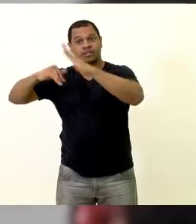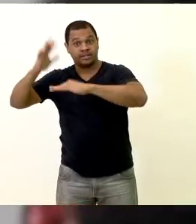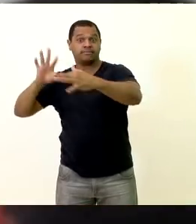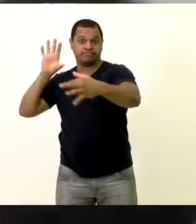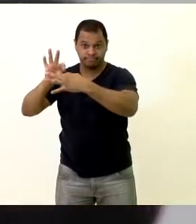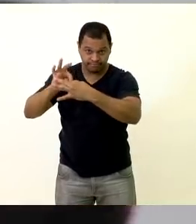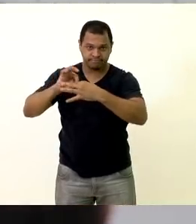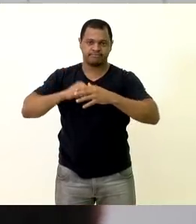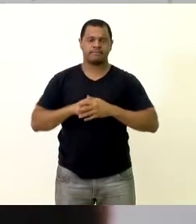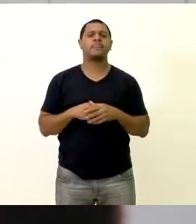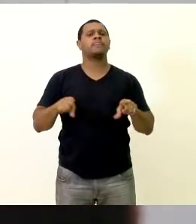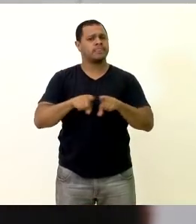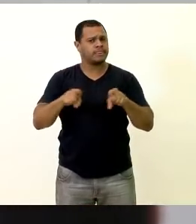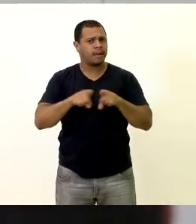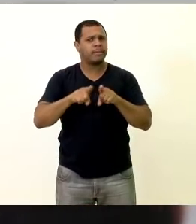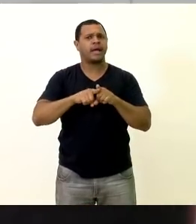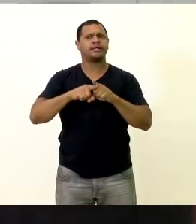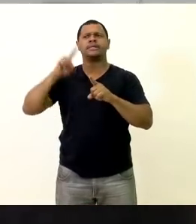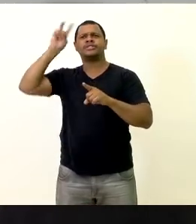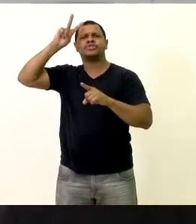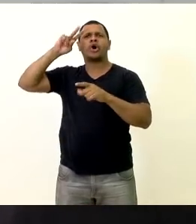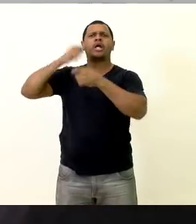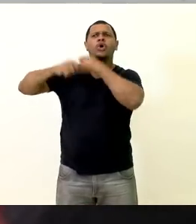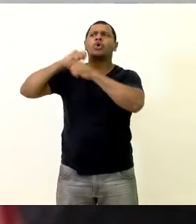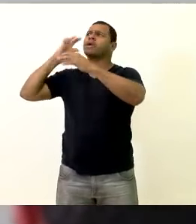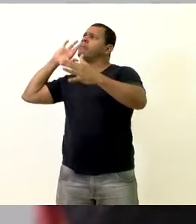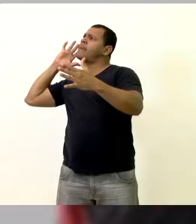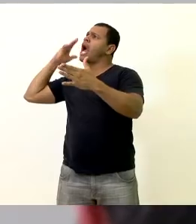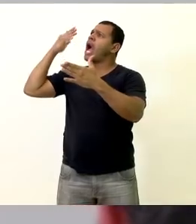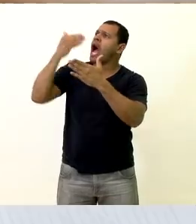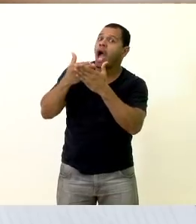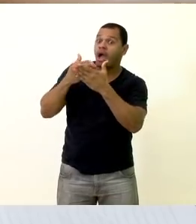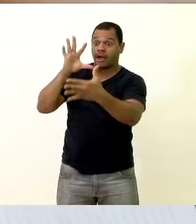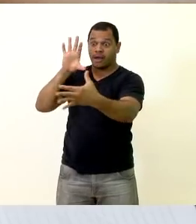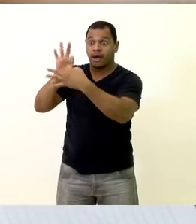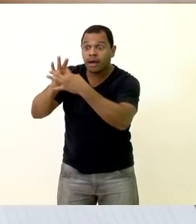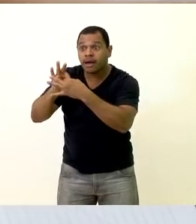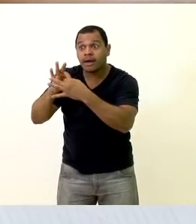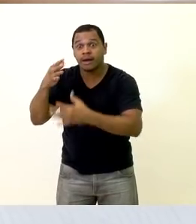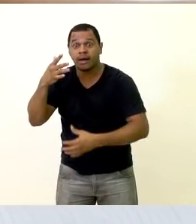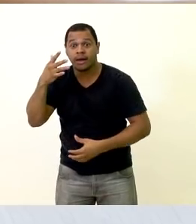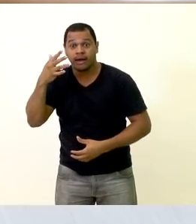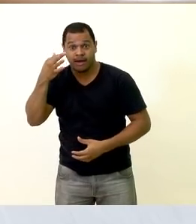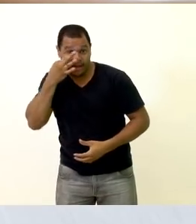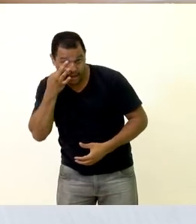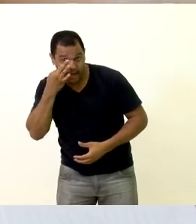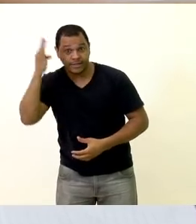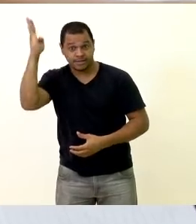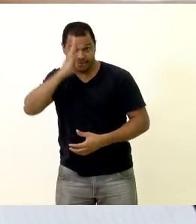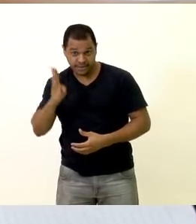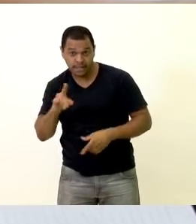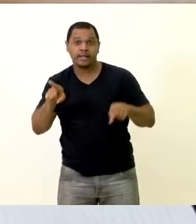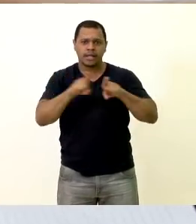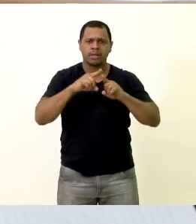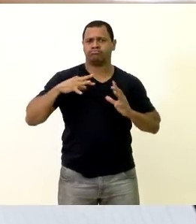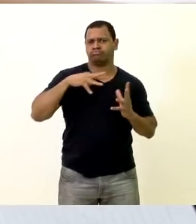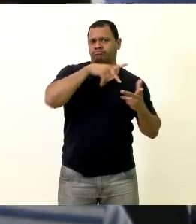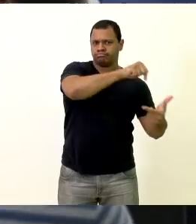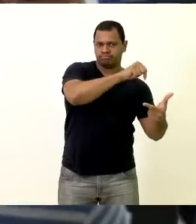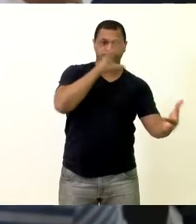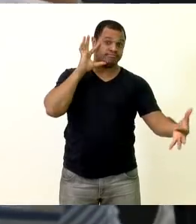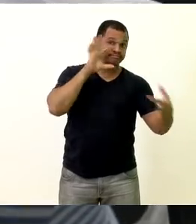e estatísticas, além da perspectiva histórica do pensamento econômico aplicado à realidade brasileira e ao contexto